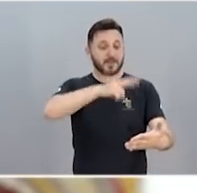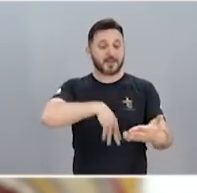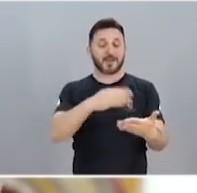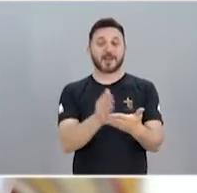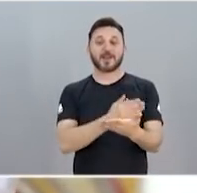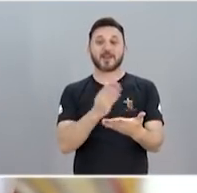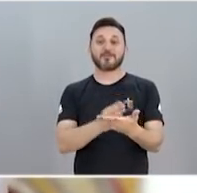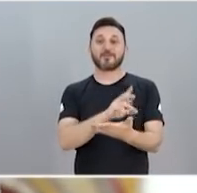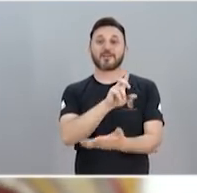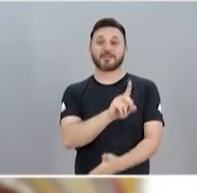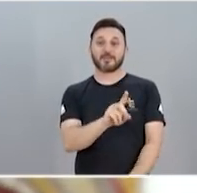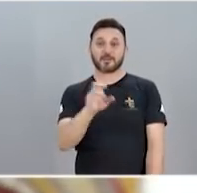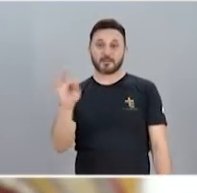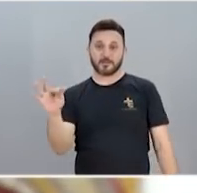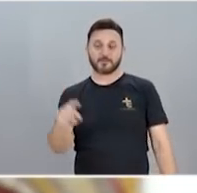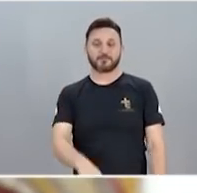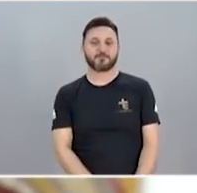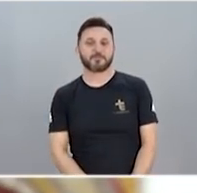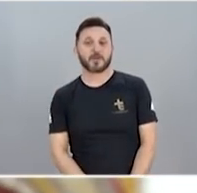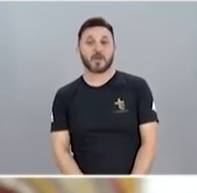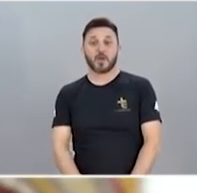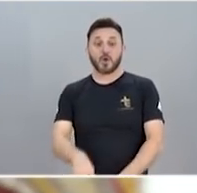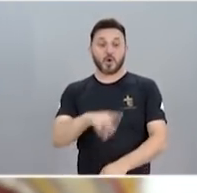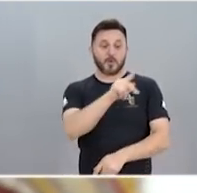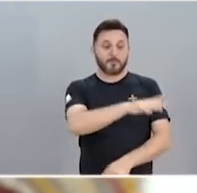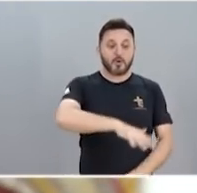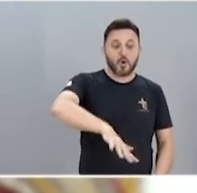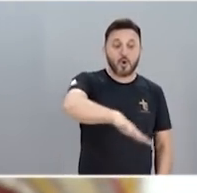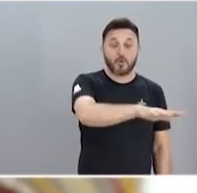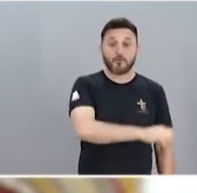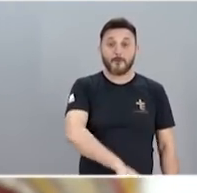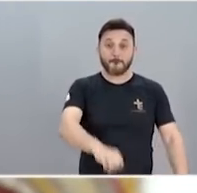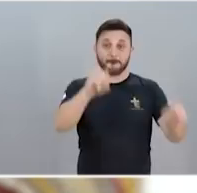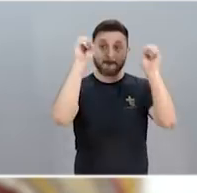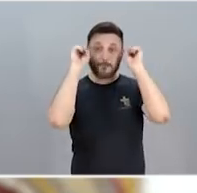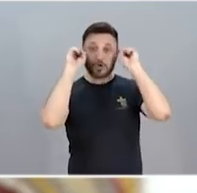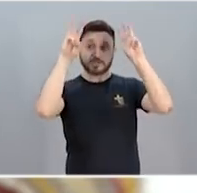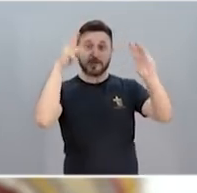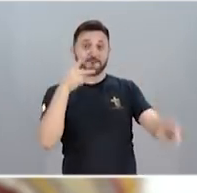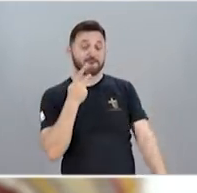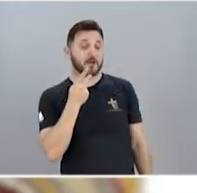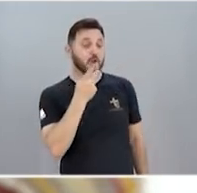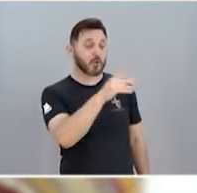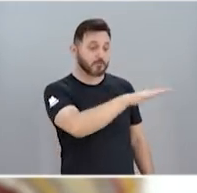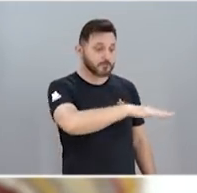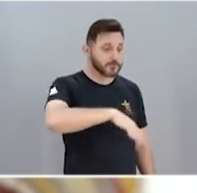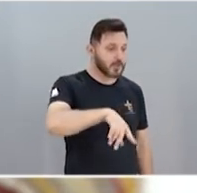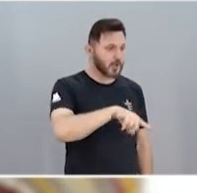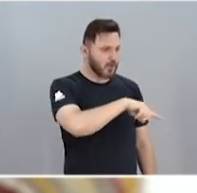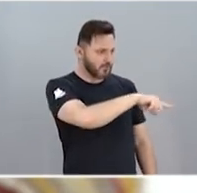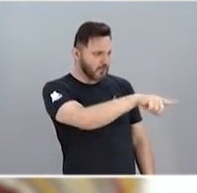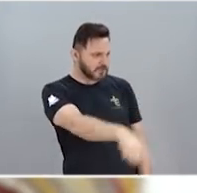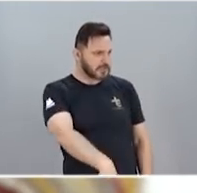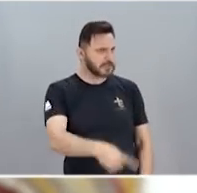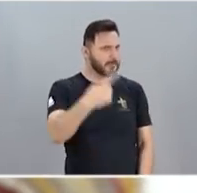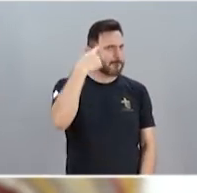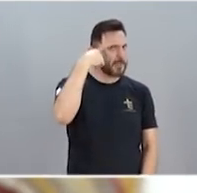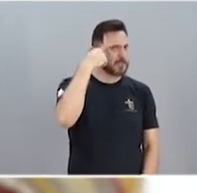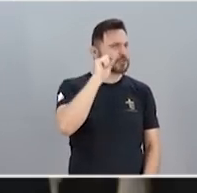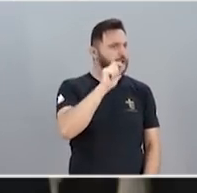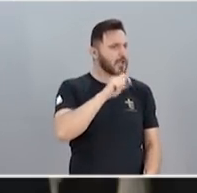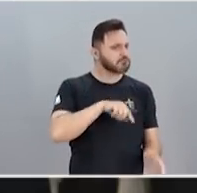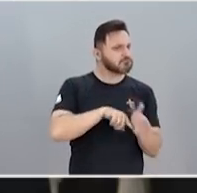Deuteronômio. Moisés falou ao povo, dizendo: interroga os tempos antigos que te